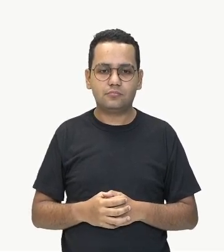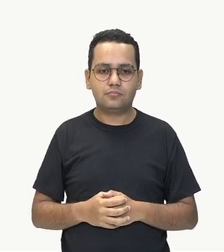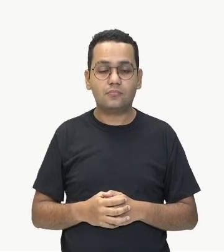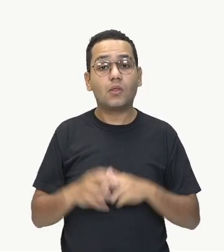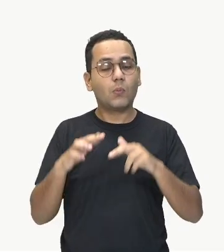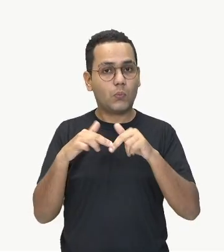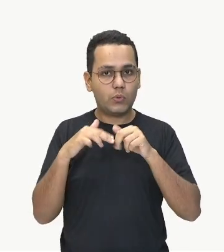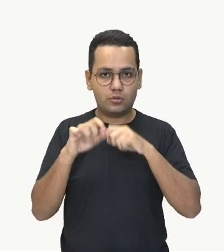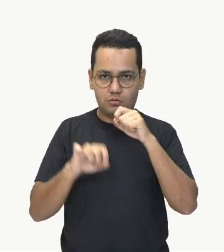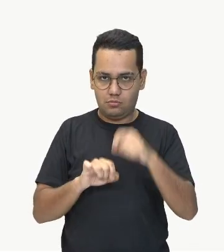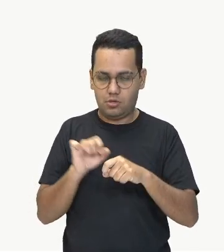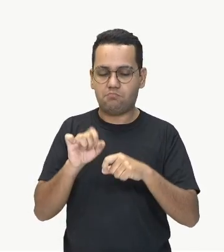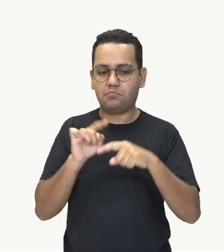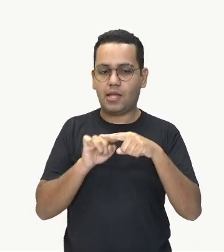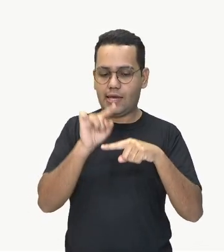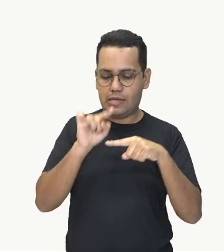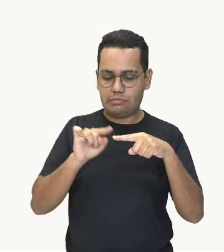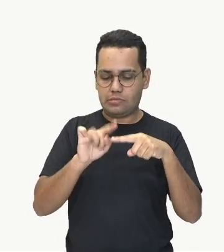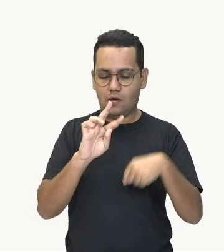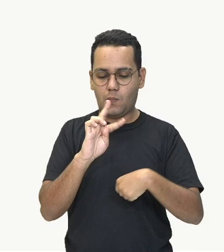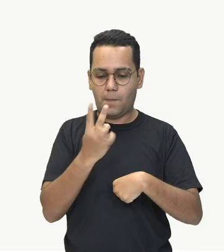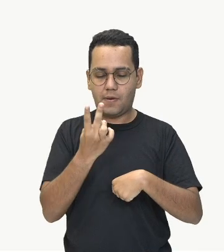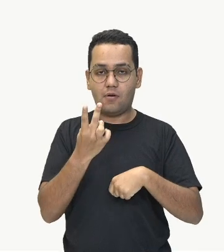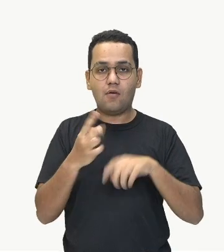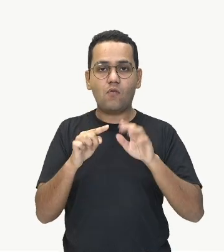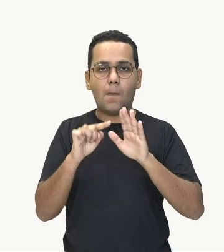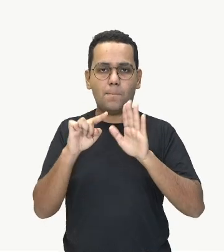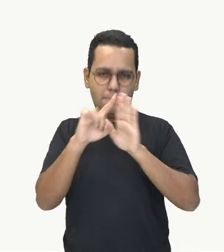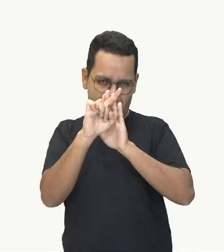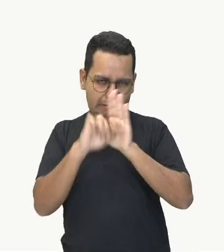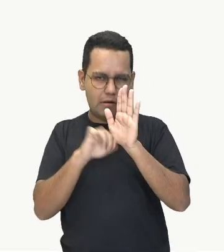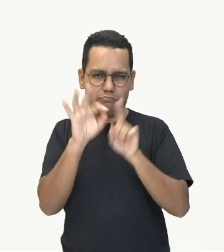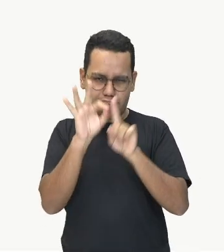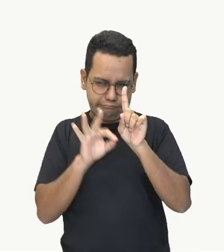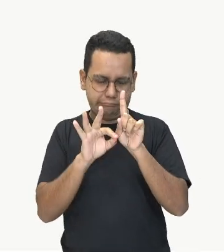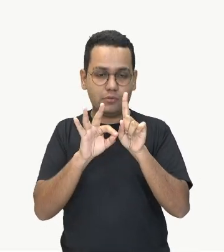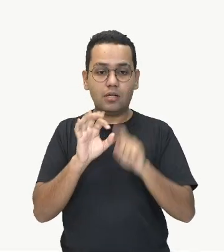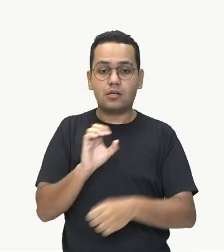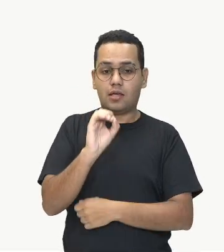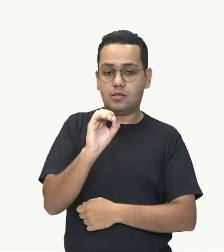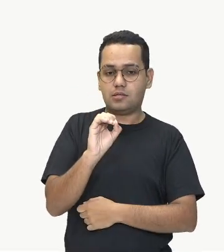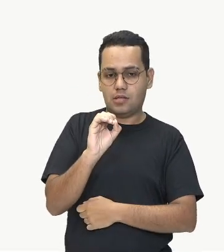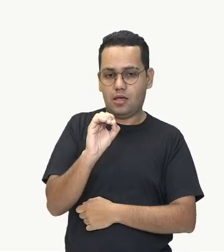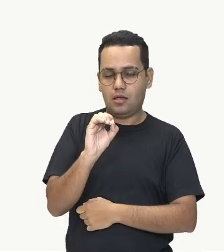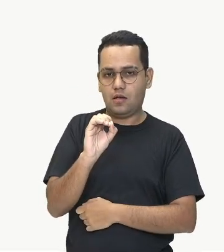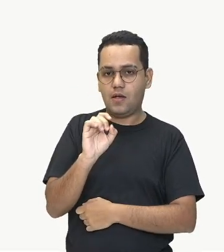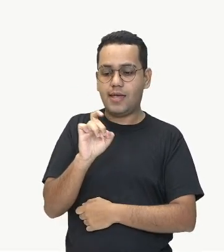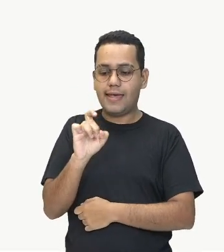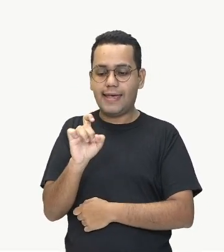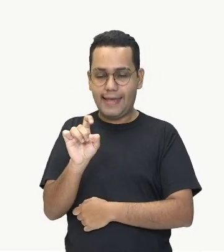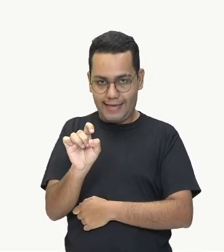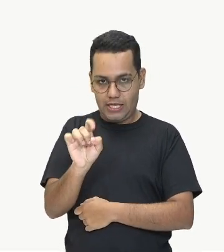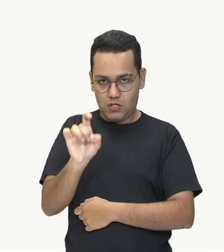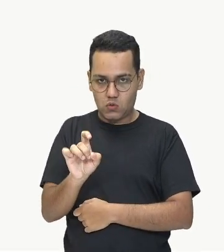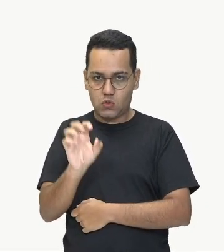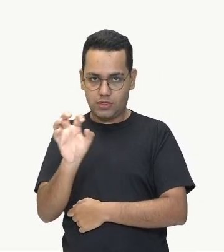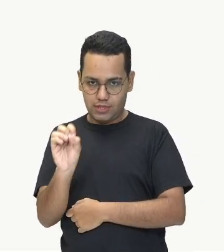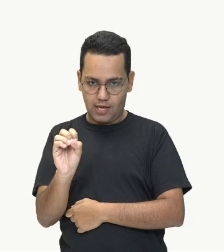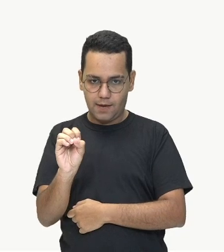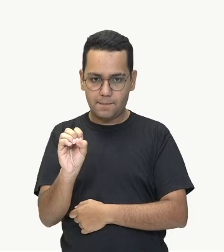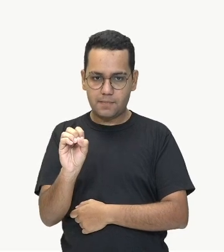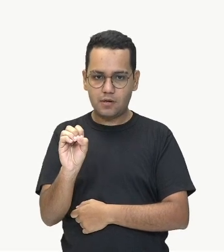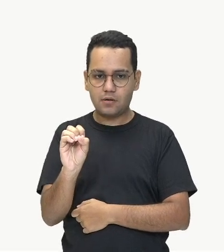que zero nós temos um processo exotérmico ou seja o Del H aqui vai dar um valor